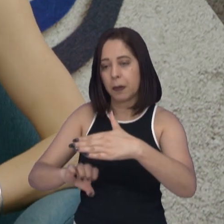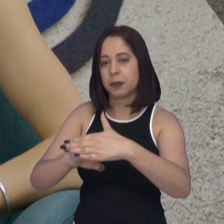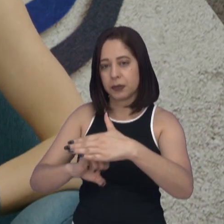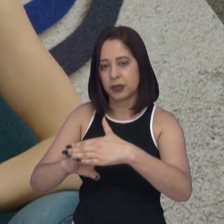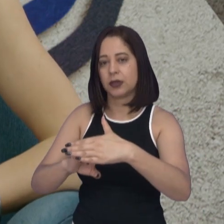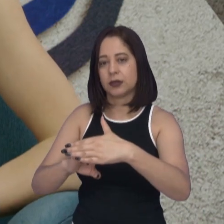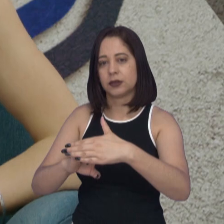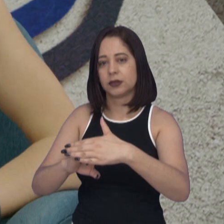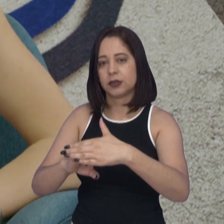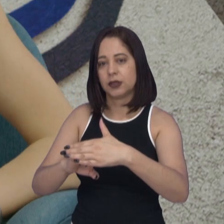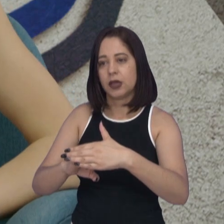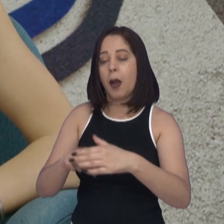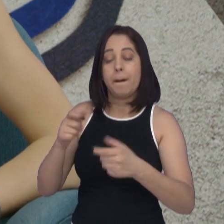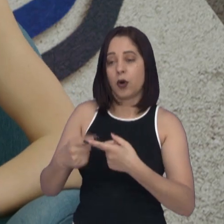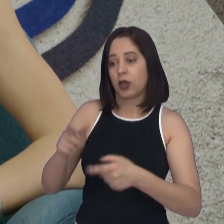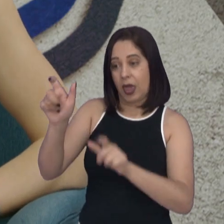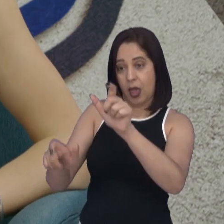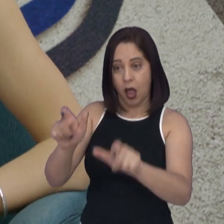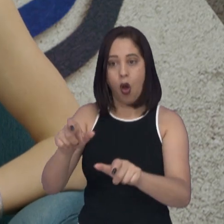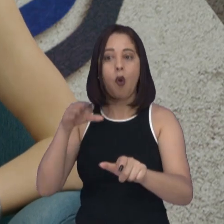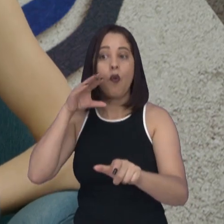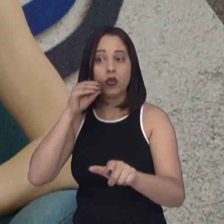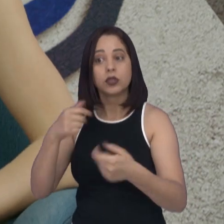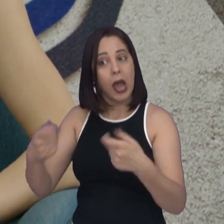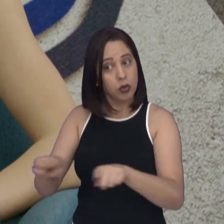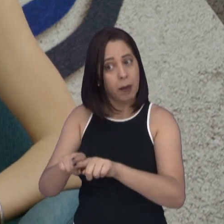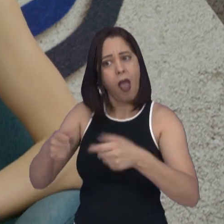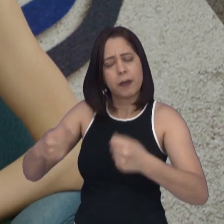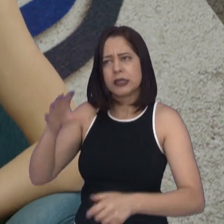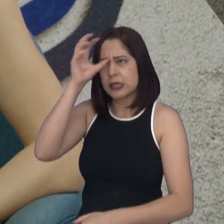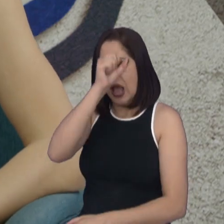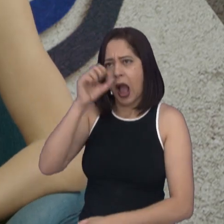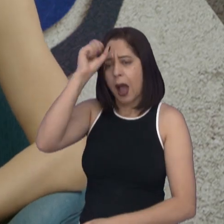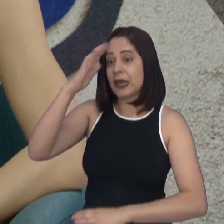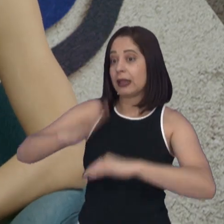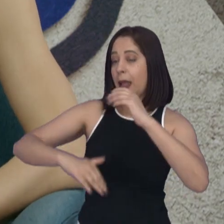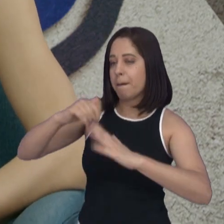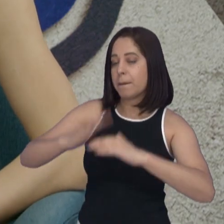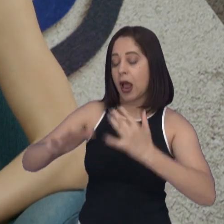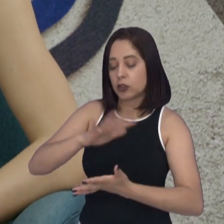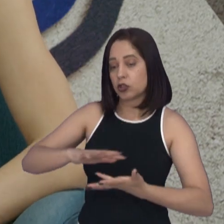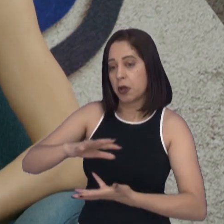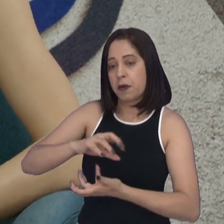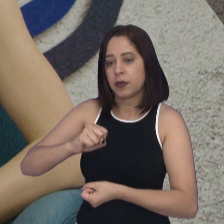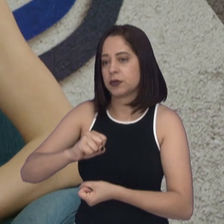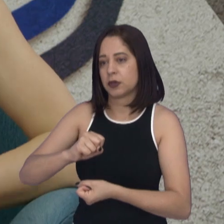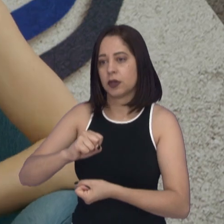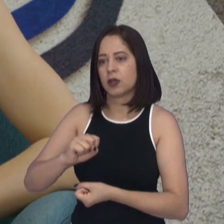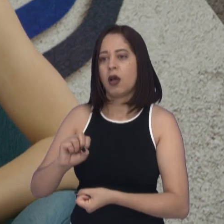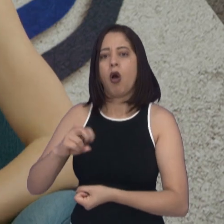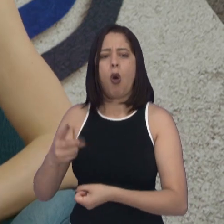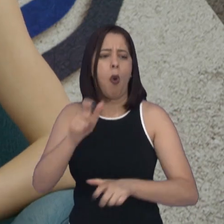funcionários a aprenderem, a terem práticas rotineiras mais sustentáveis, quanto pessoas físicas que querem ter uma rotina